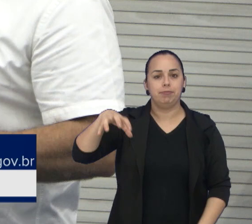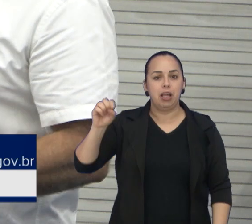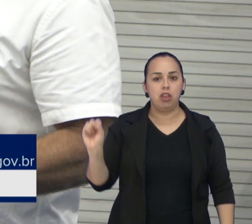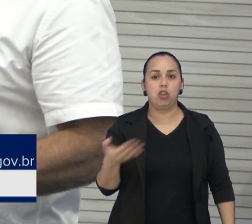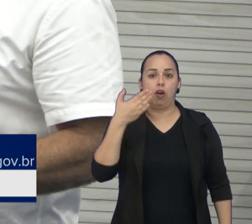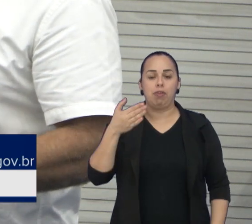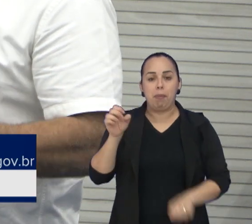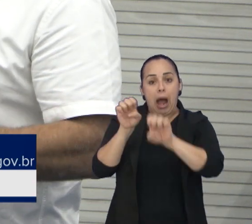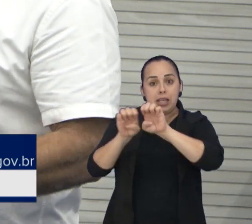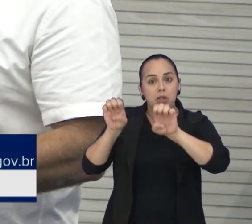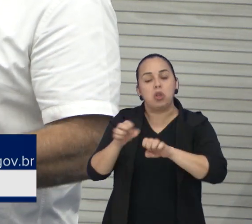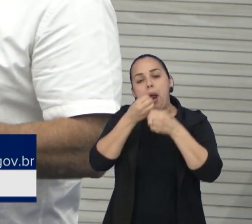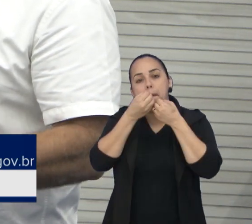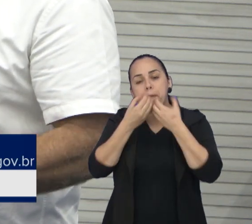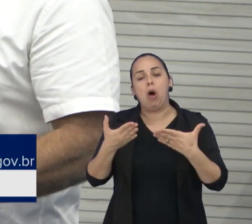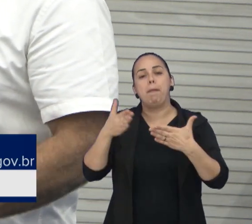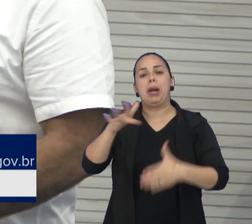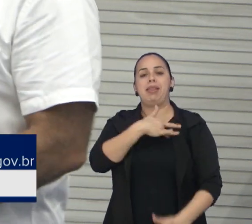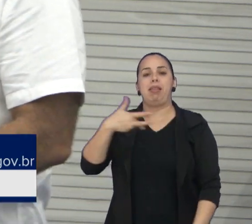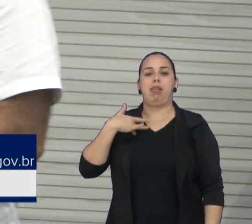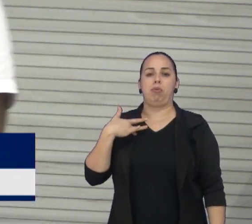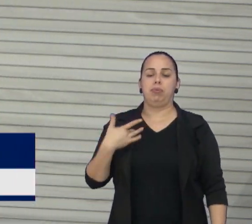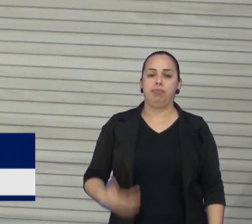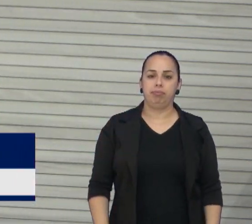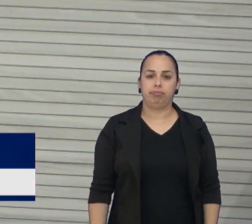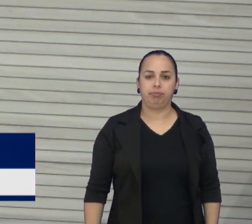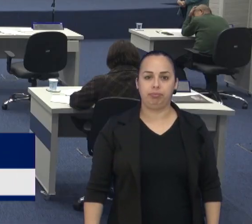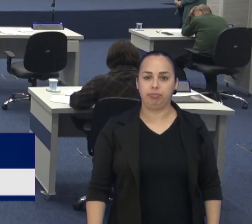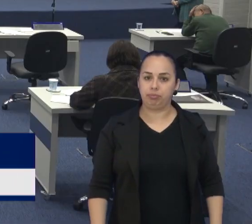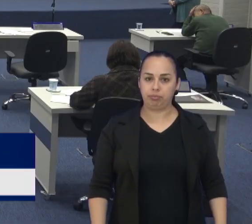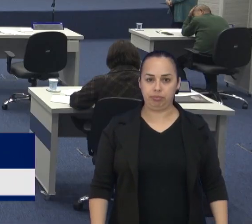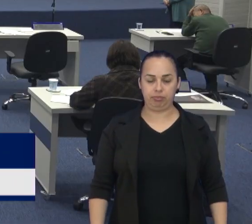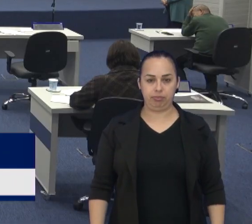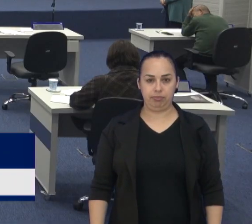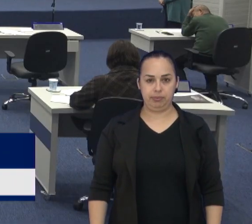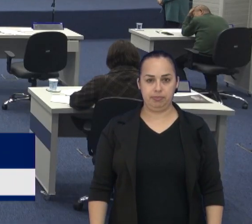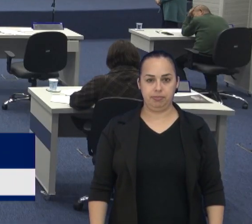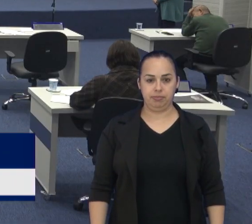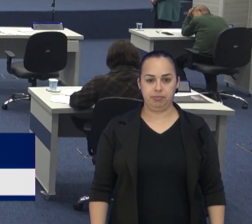grande estrutura da saúde para São José.